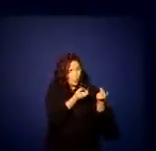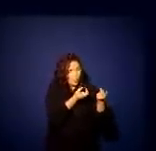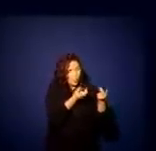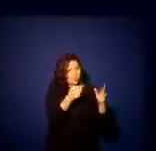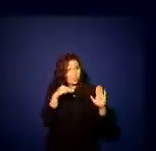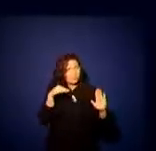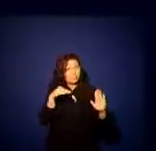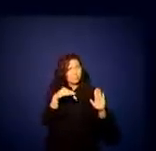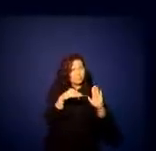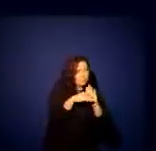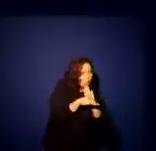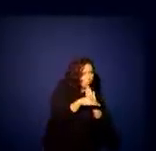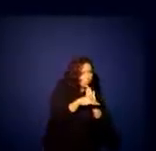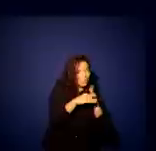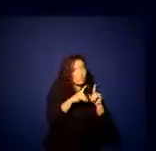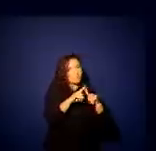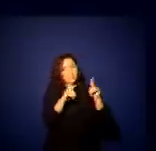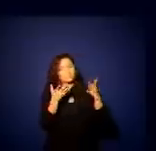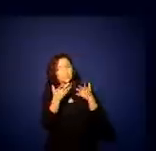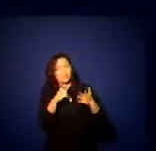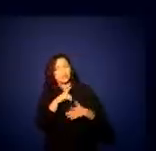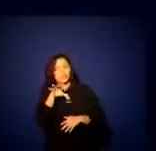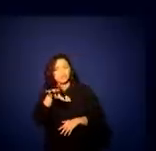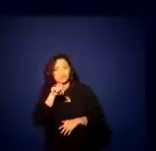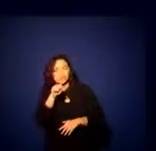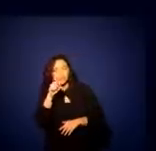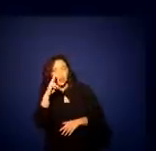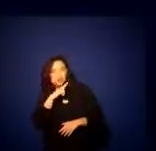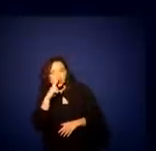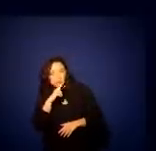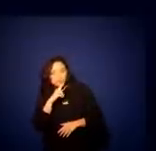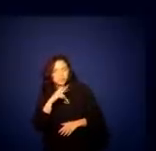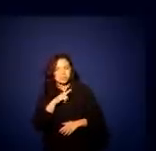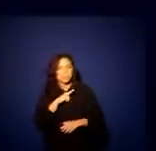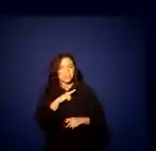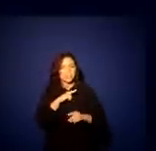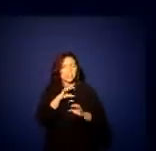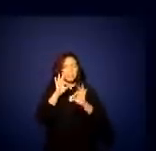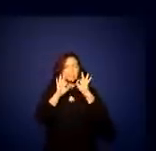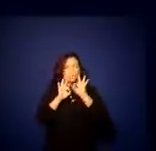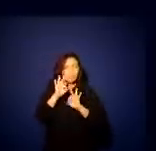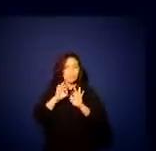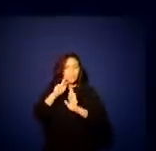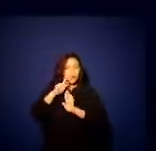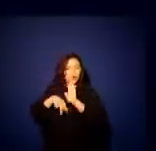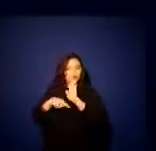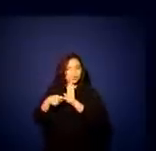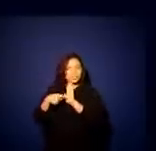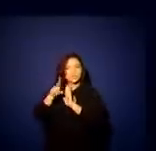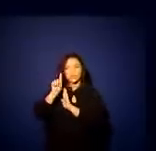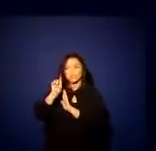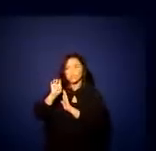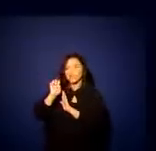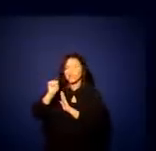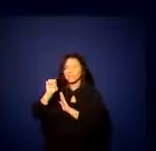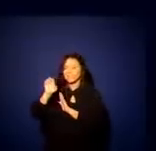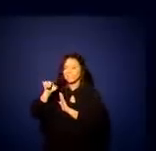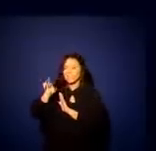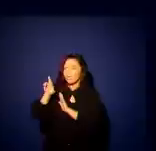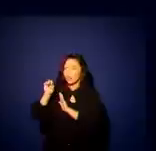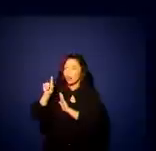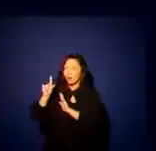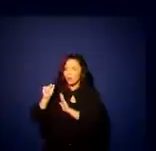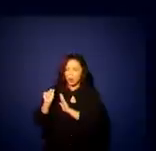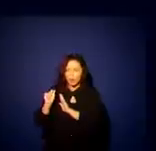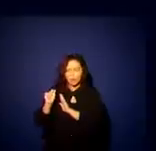até um pouco mais otimista porque tem auxílio emergencial agora tem o programa desenrolando como é que você vê